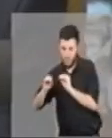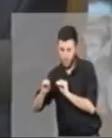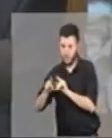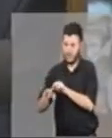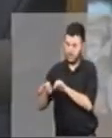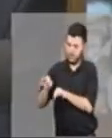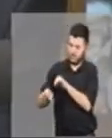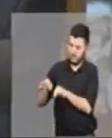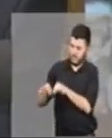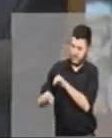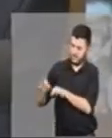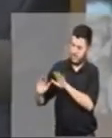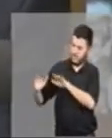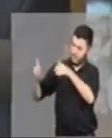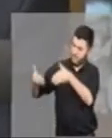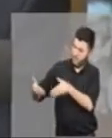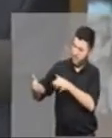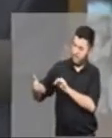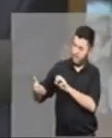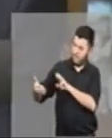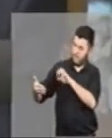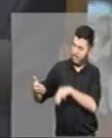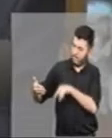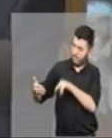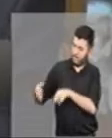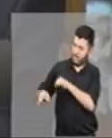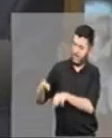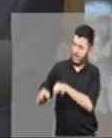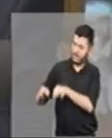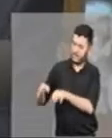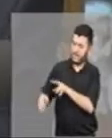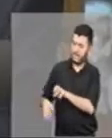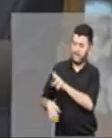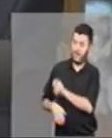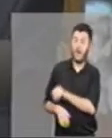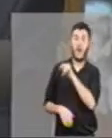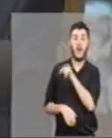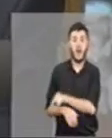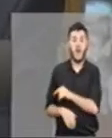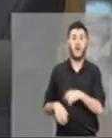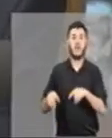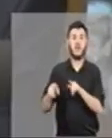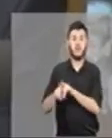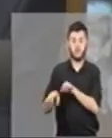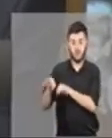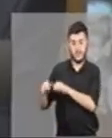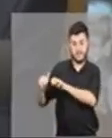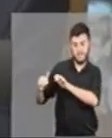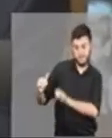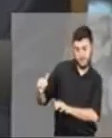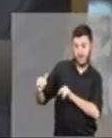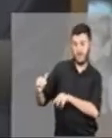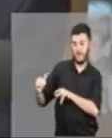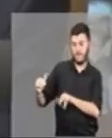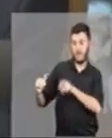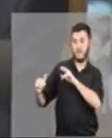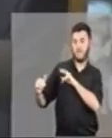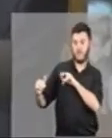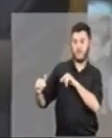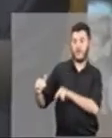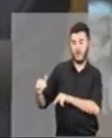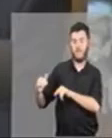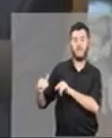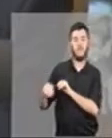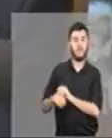nada impedirá que, mesmo em relação a tal autoridade, possam ser executadas